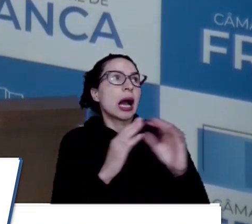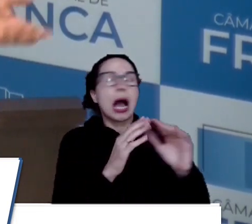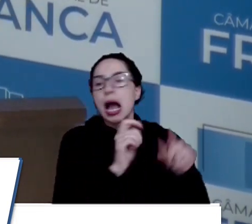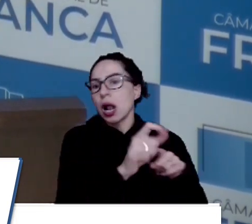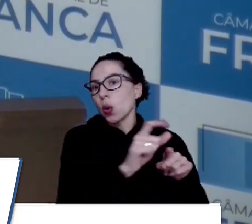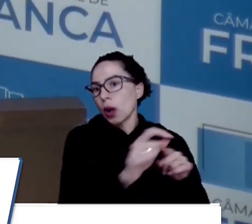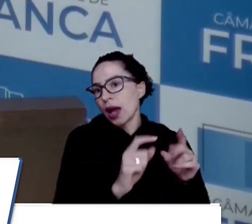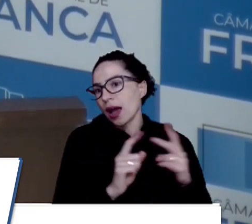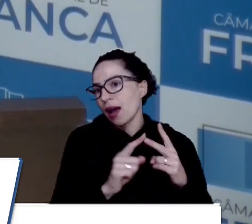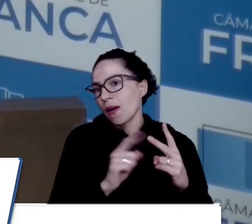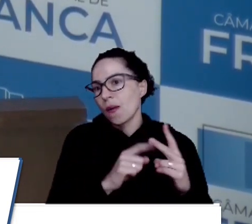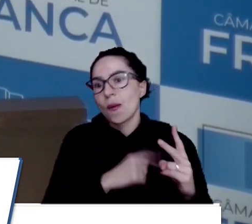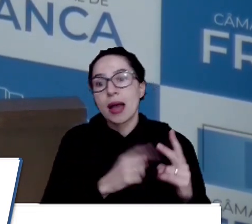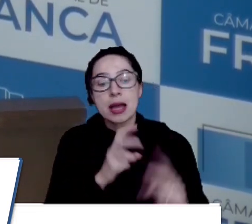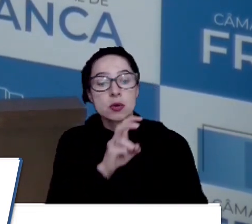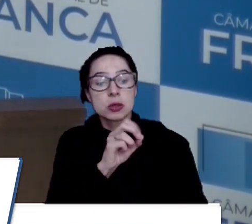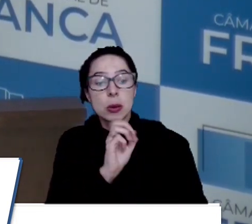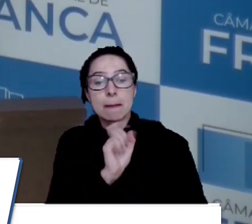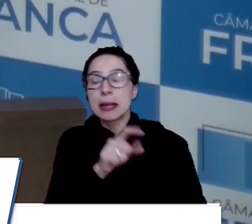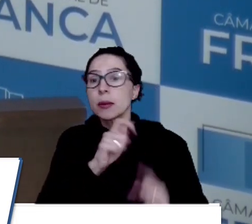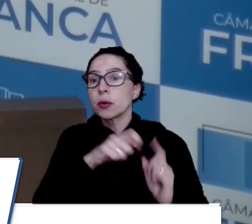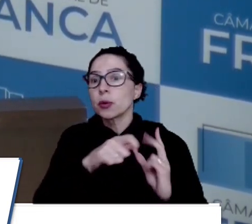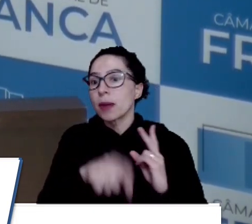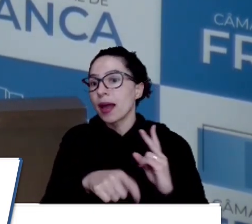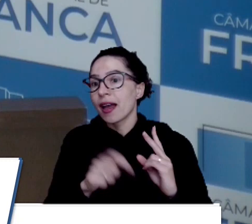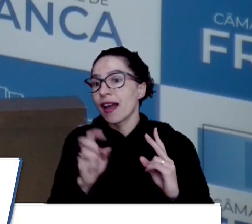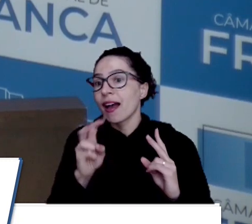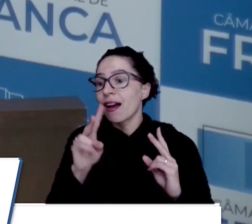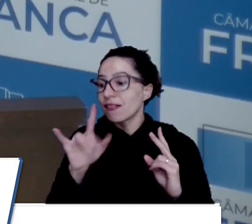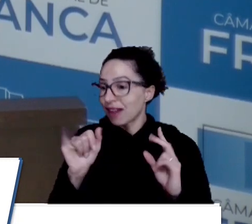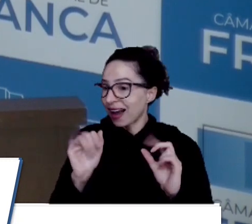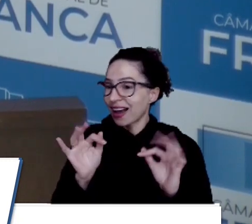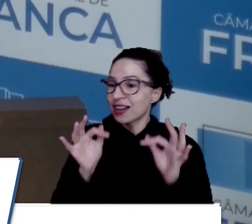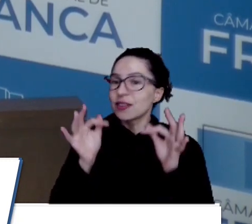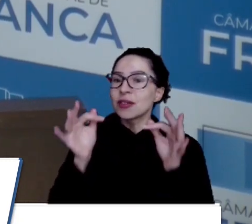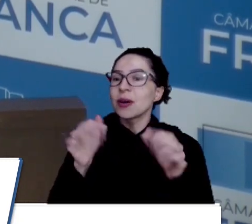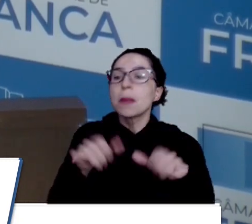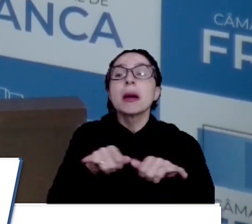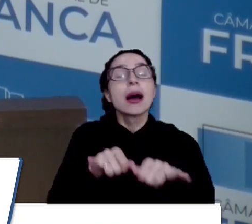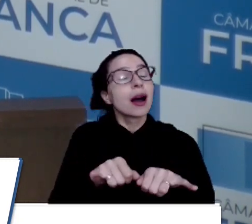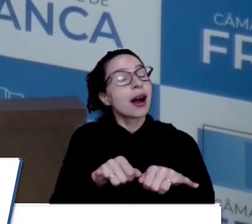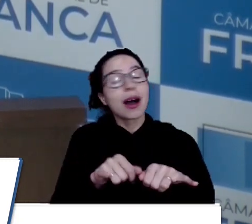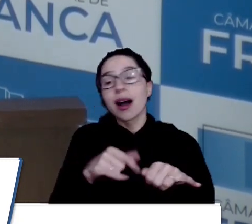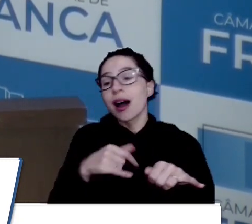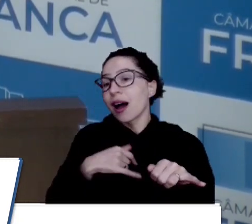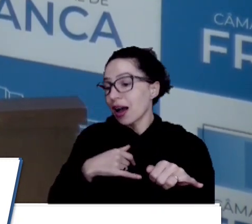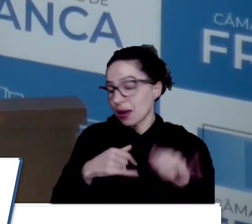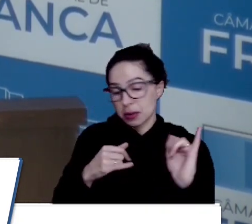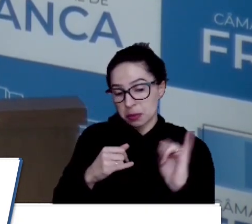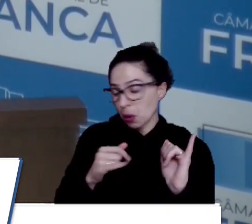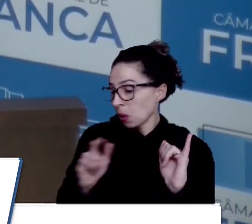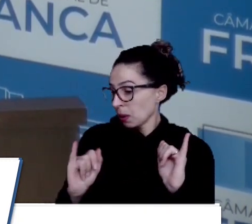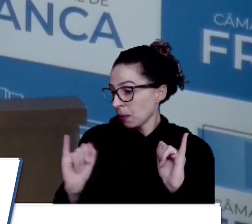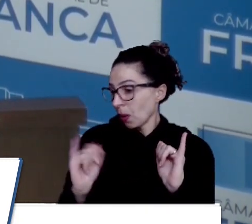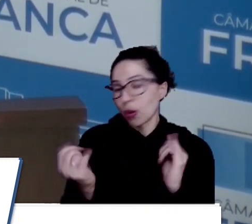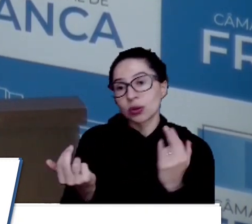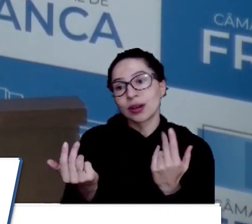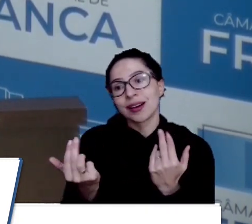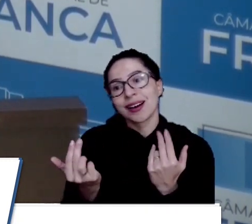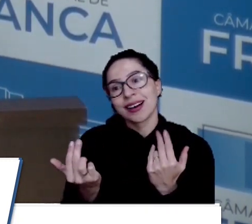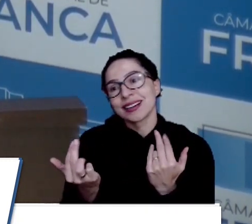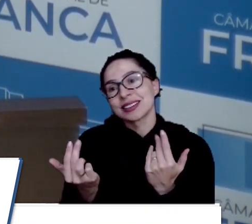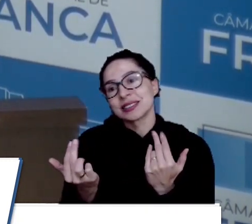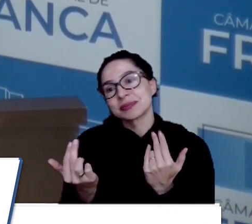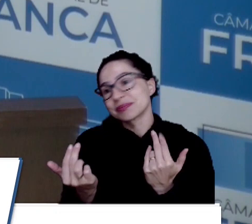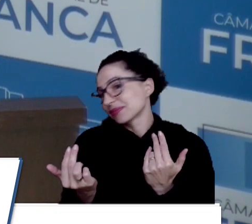renda de 50 mil por mês. A hora que a gente se encontrar no supermercado, o tributo que vocês vão pagar é o mesmo que o meu. Então